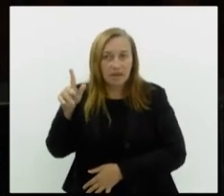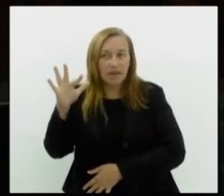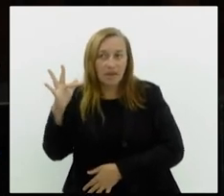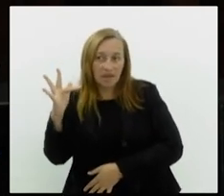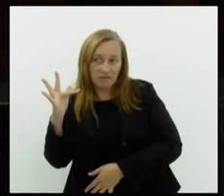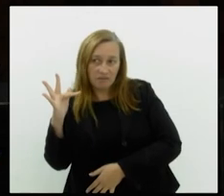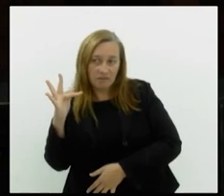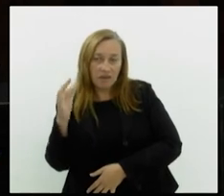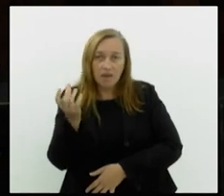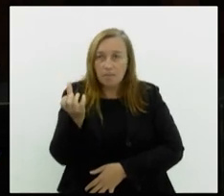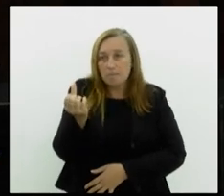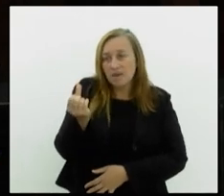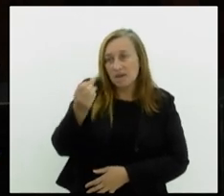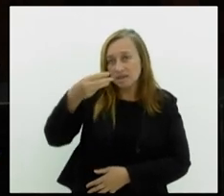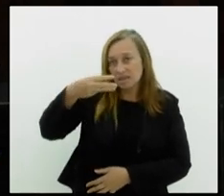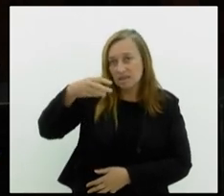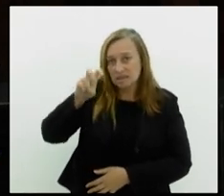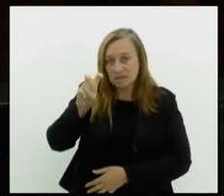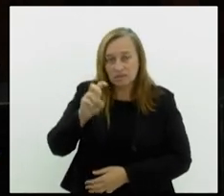635,